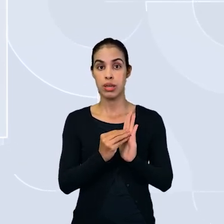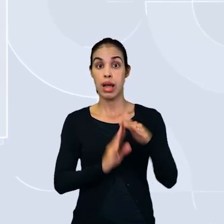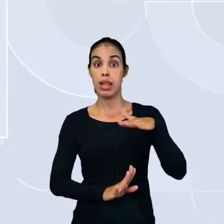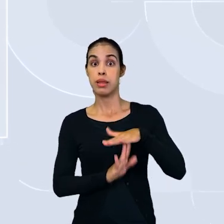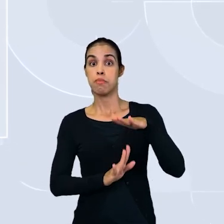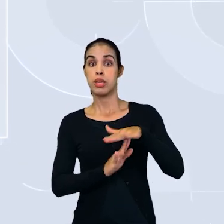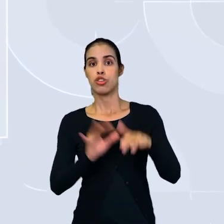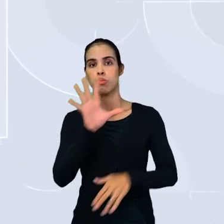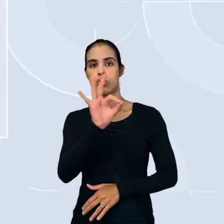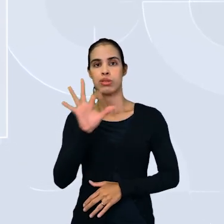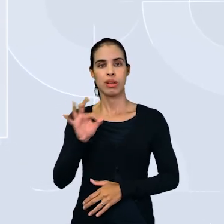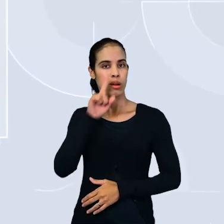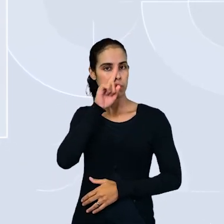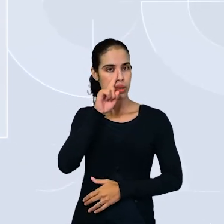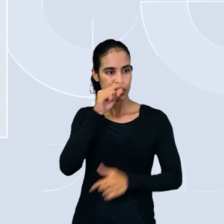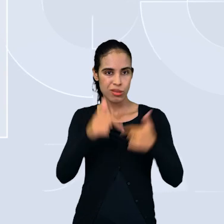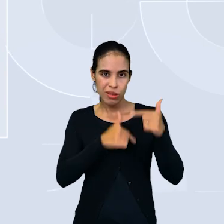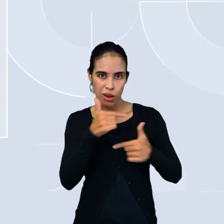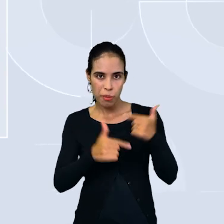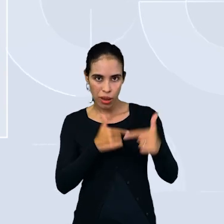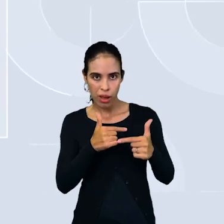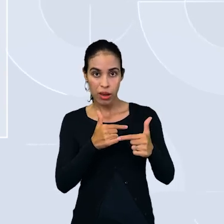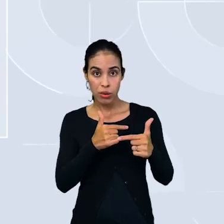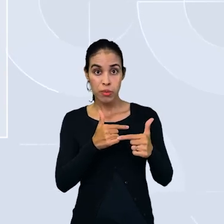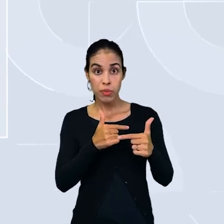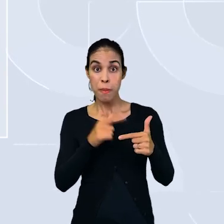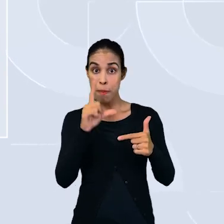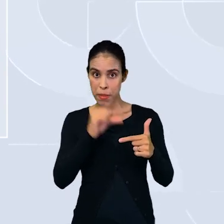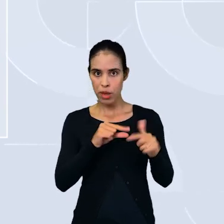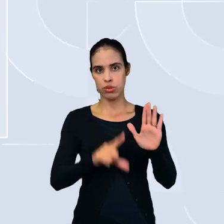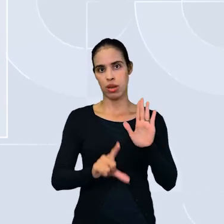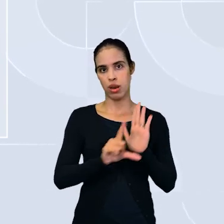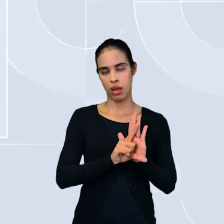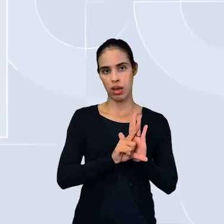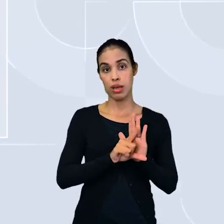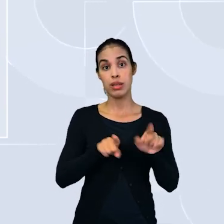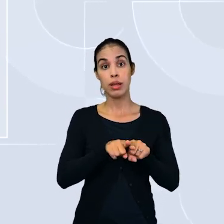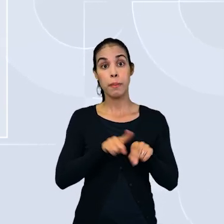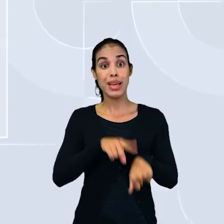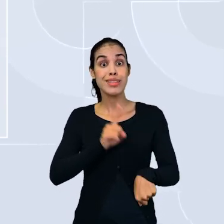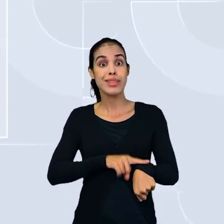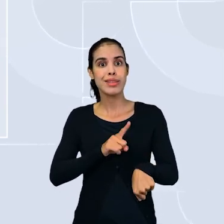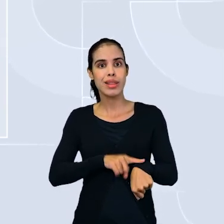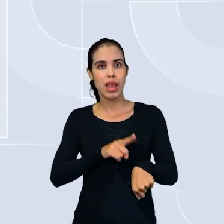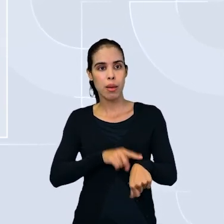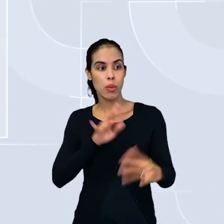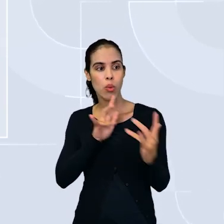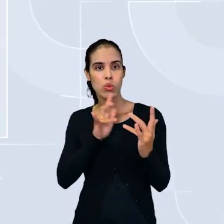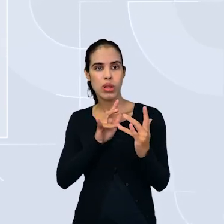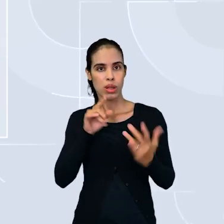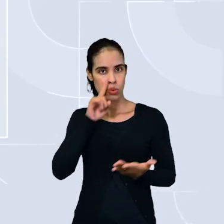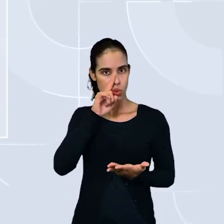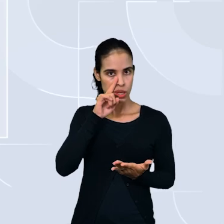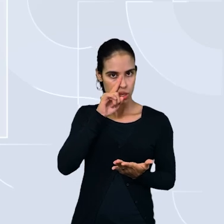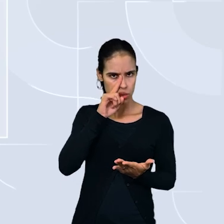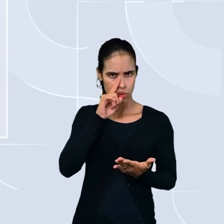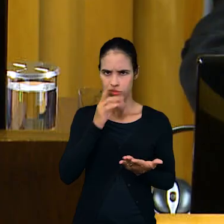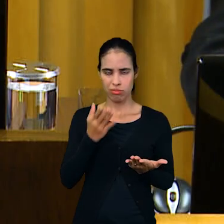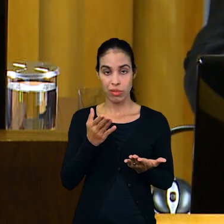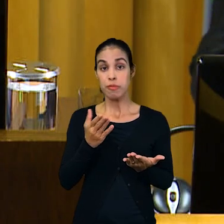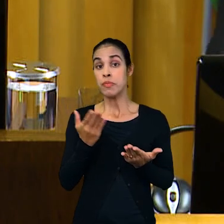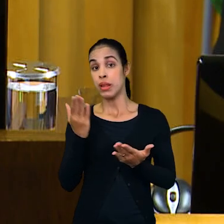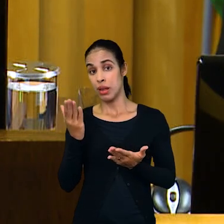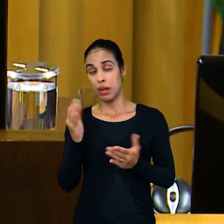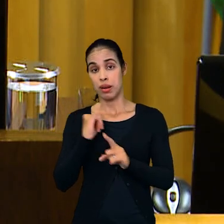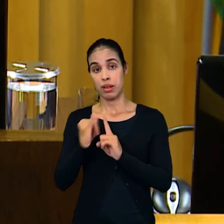adicional de periculosidade em percentual inferior ao estabelecido em lei e proporcional ao tempo de exposição ao risco.